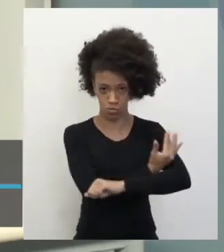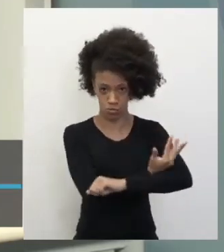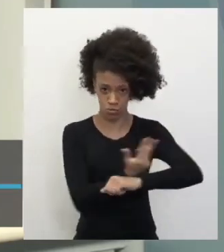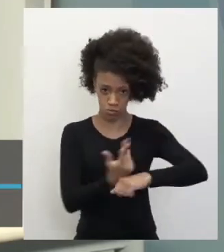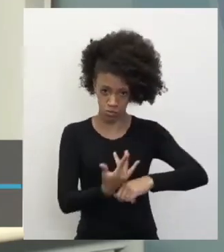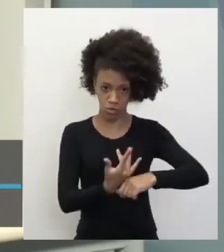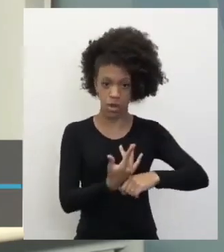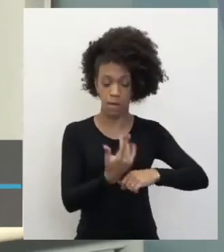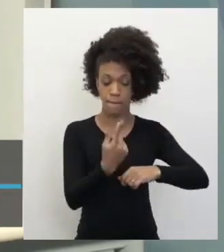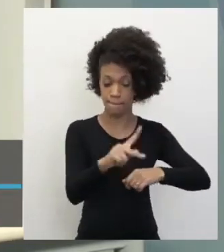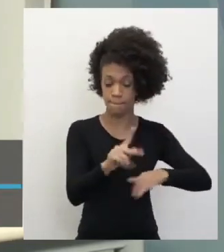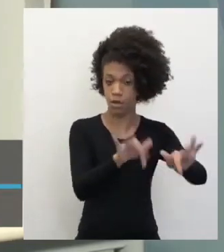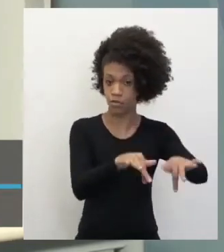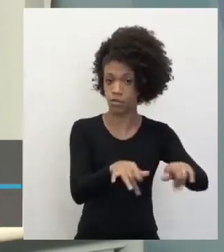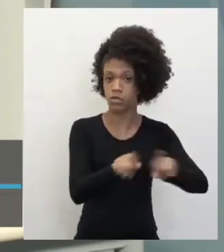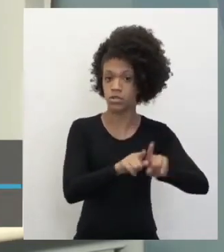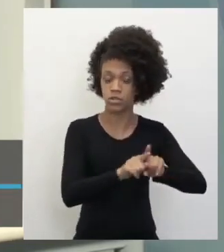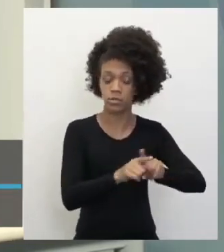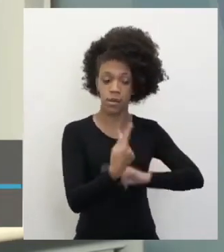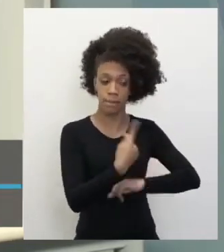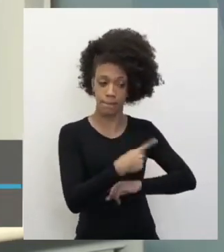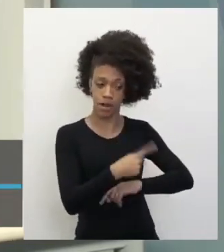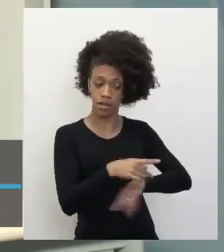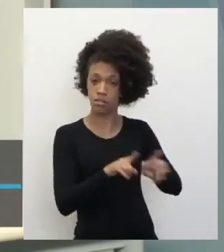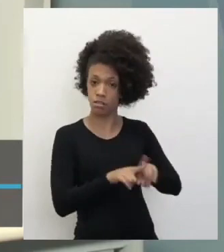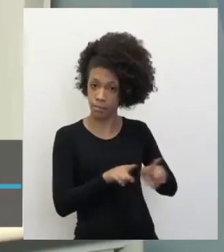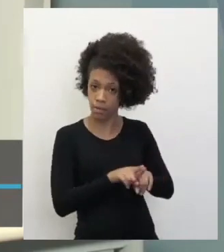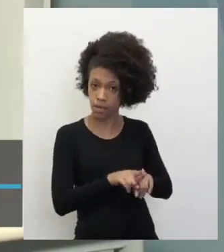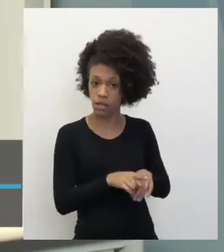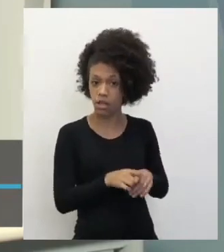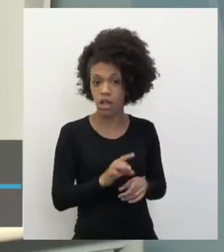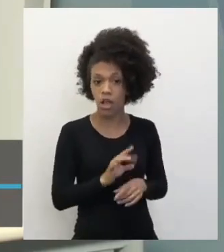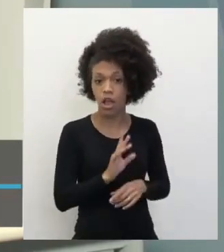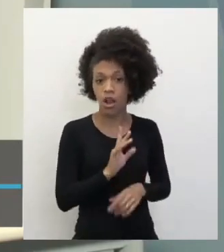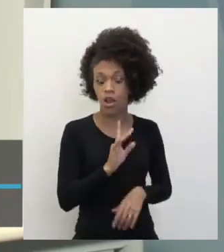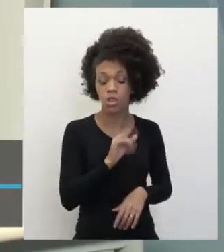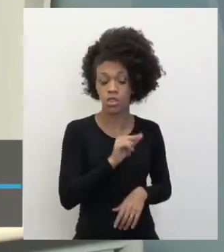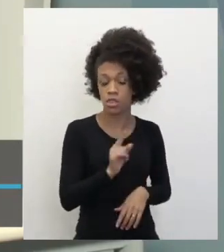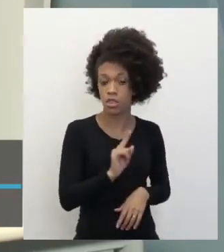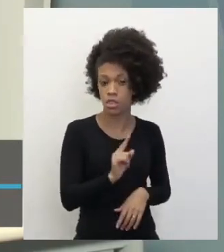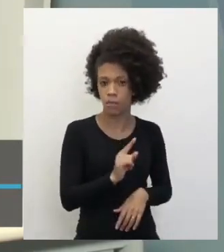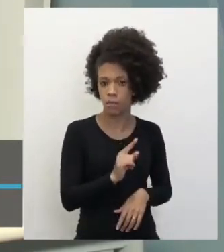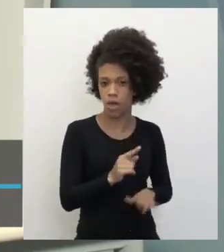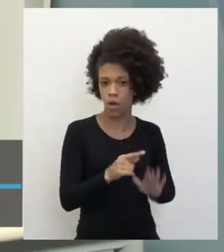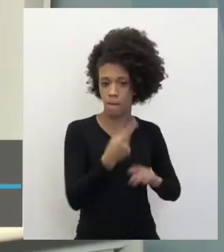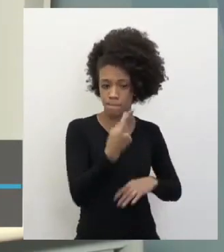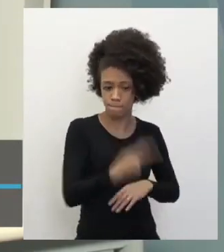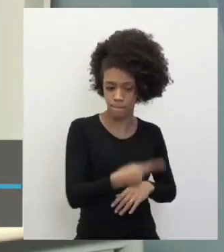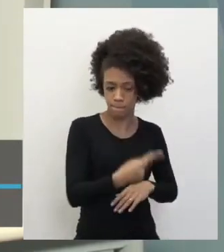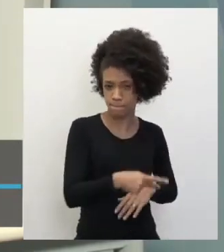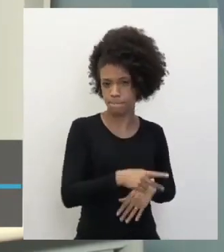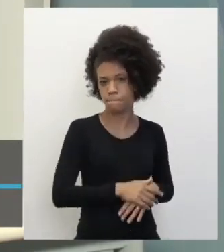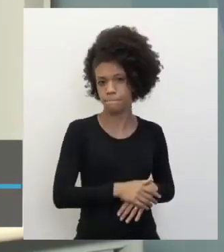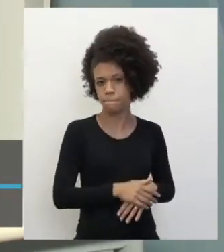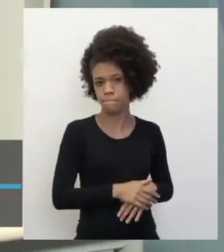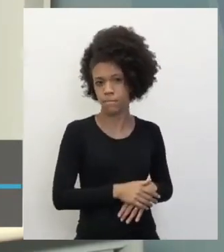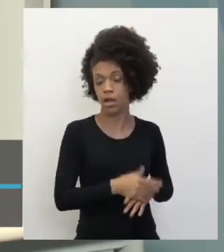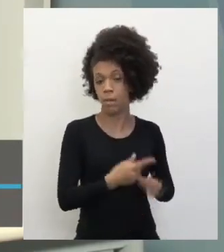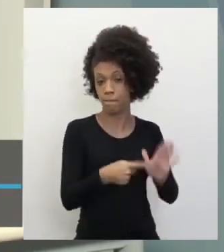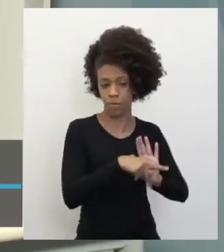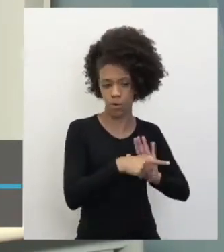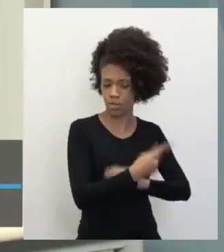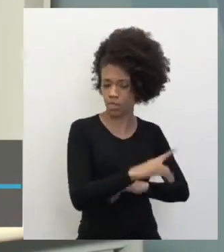para ele mesmo. Ele não é o dono da terra, ele só trabalha na terra. Então, como pagamento, né,